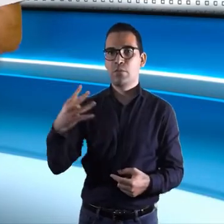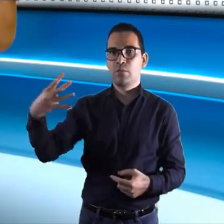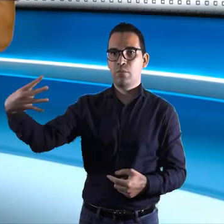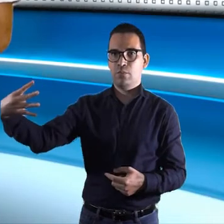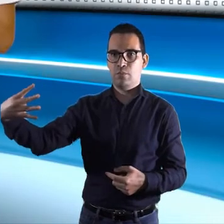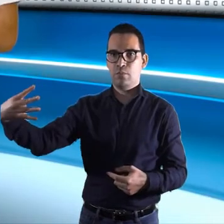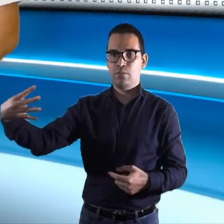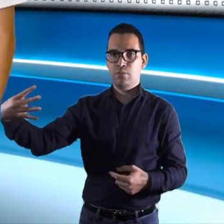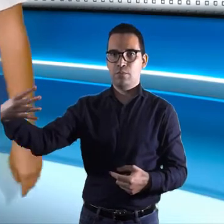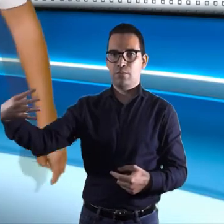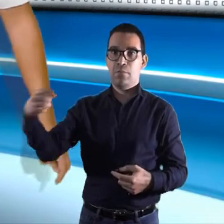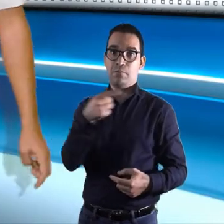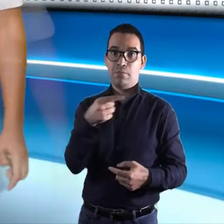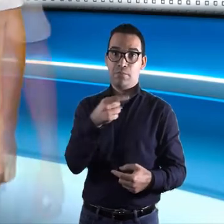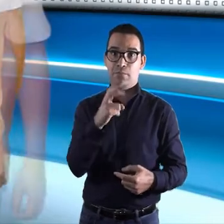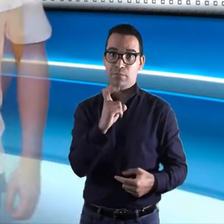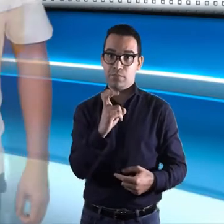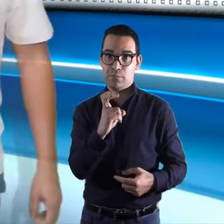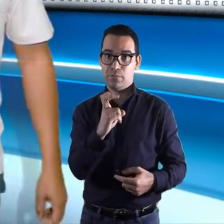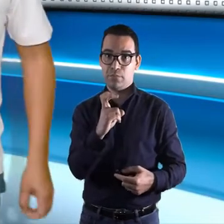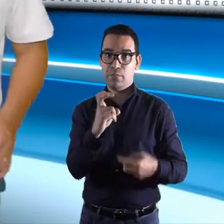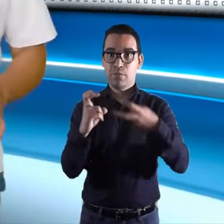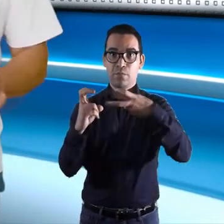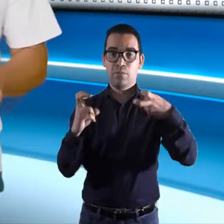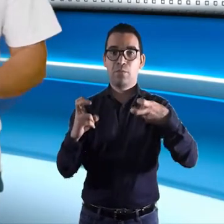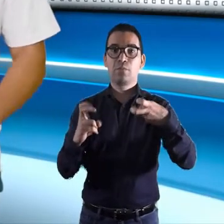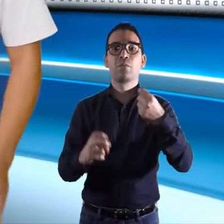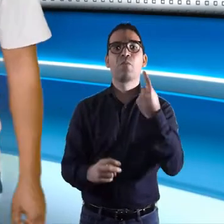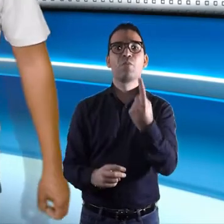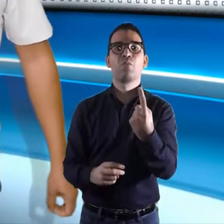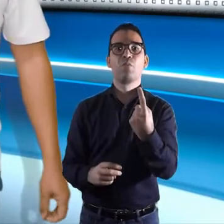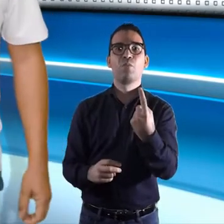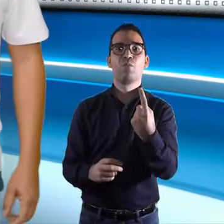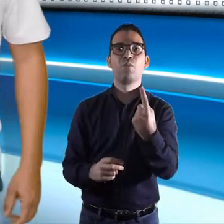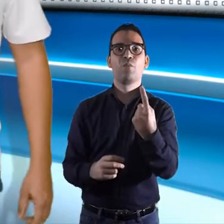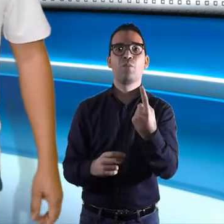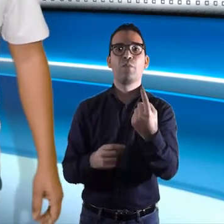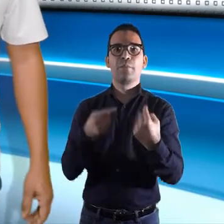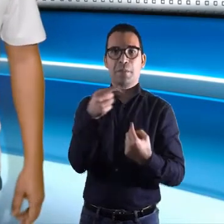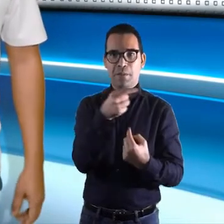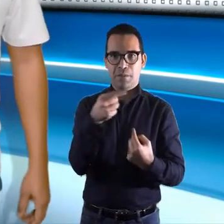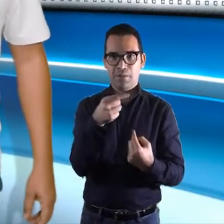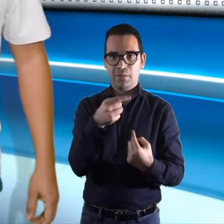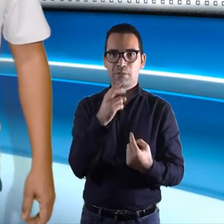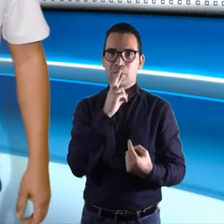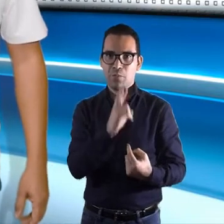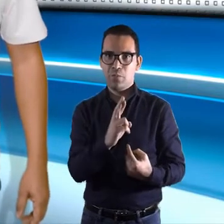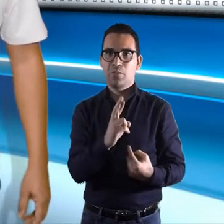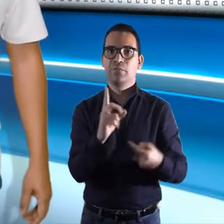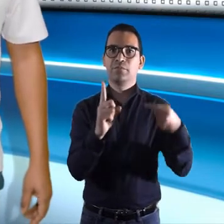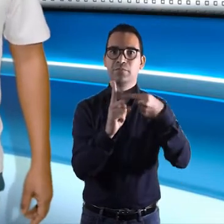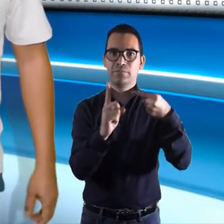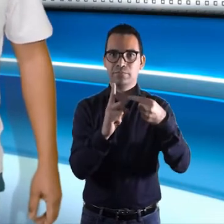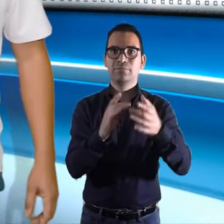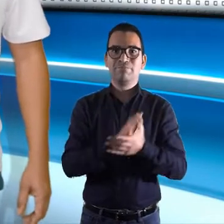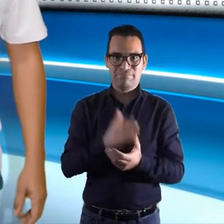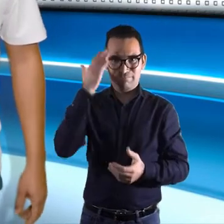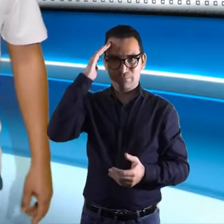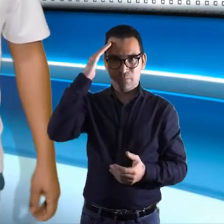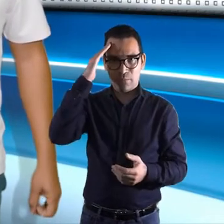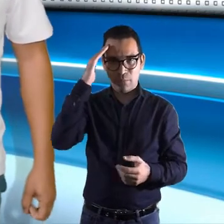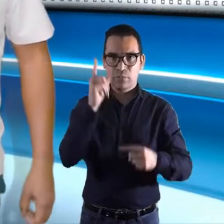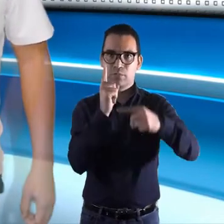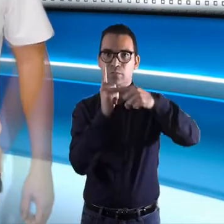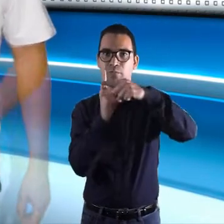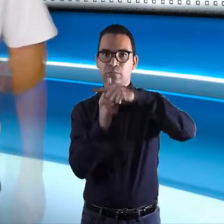1 negativo. Bem, depois de termos trabalhado a adição e a subtração de